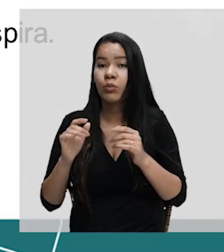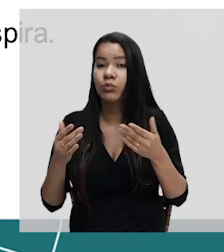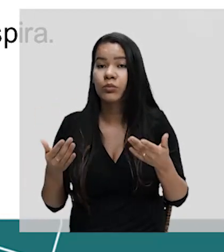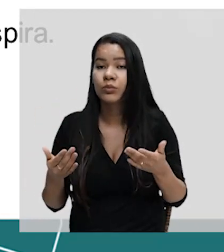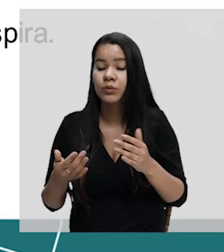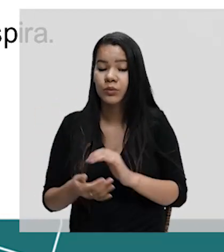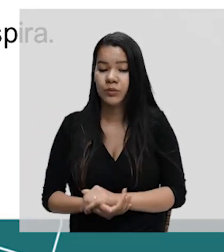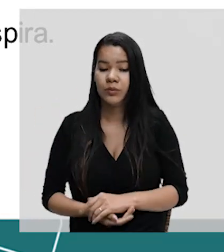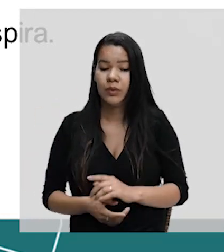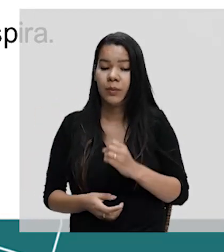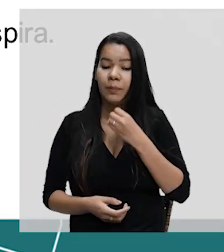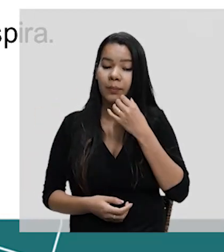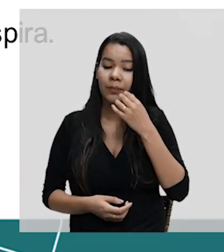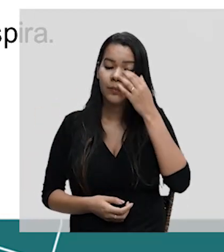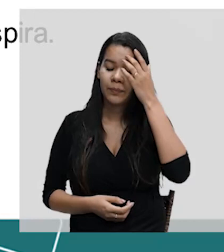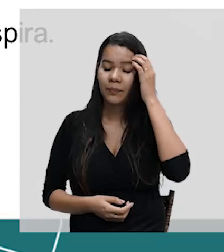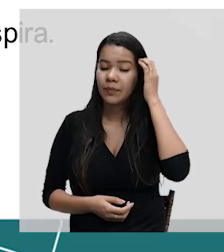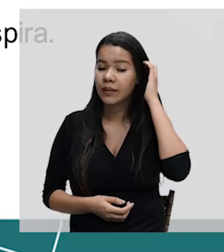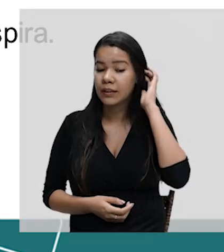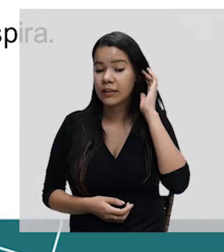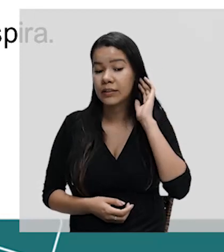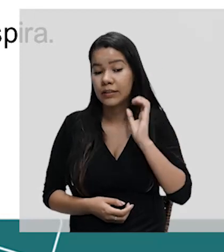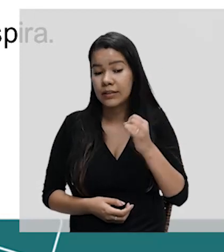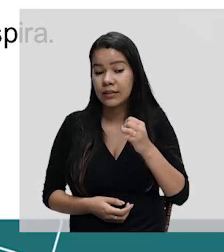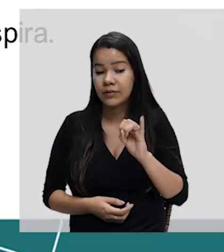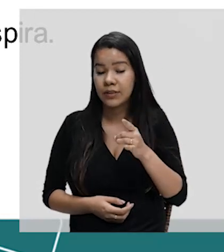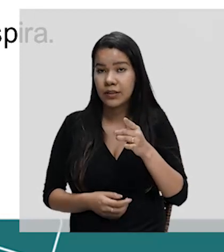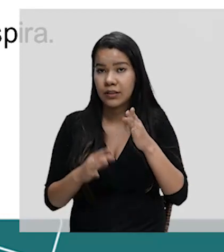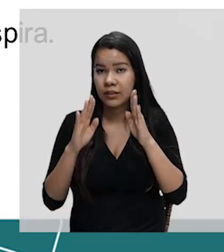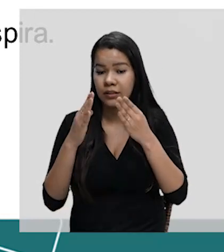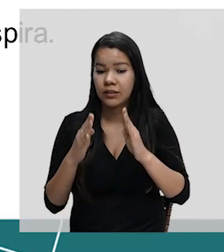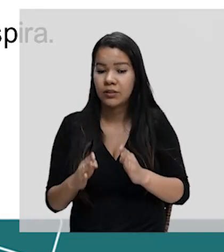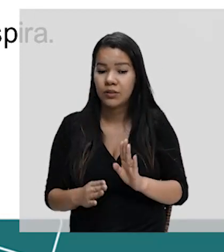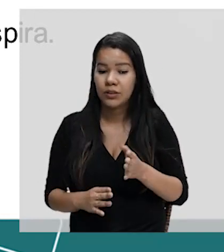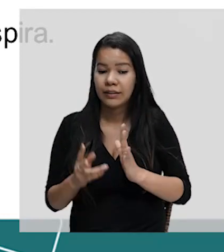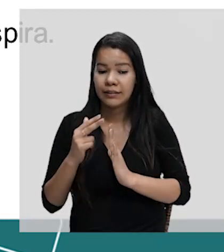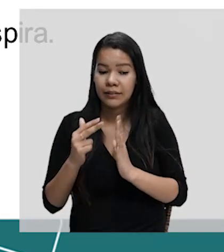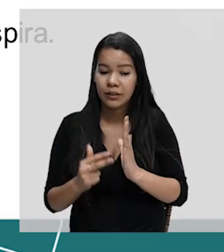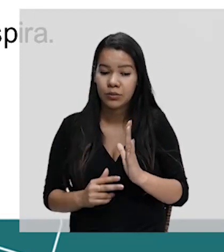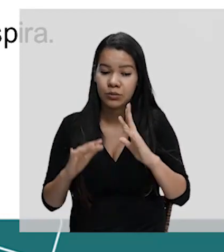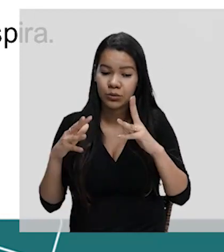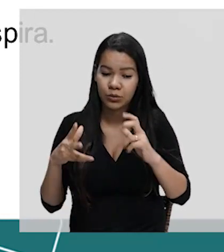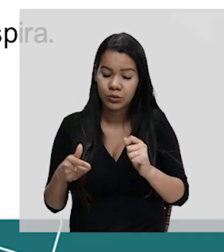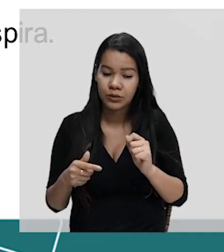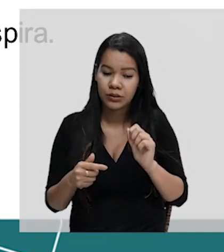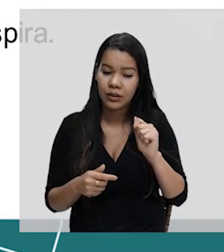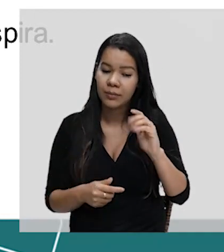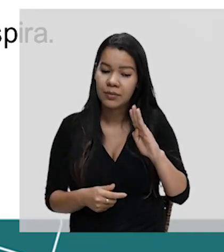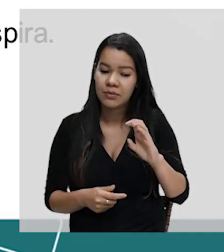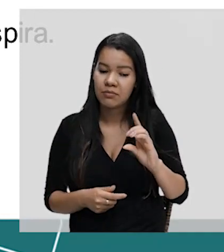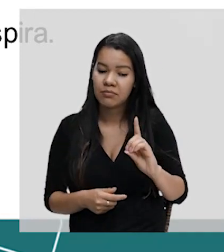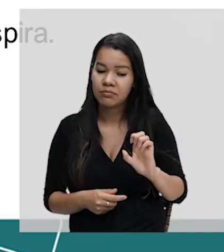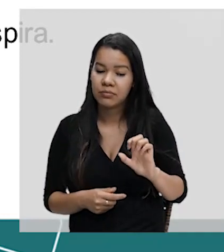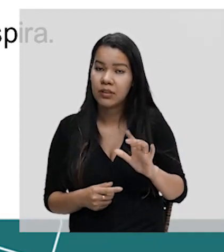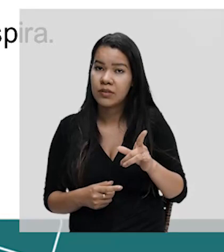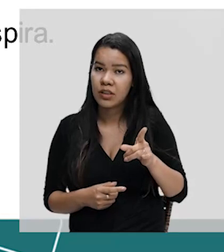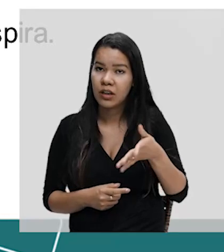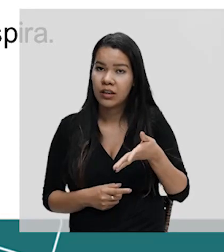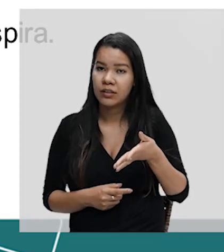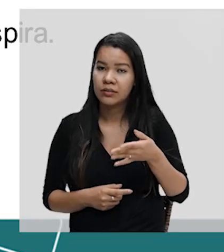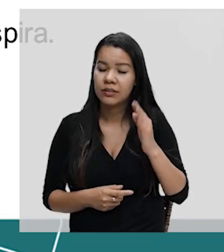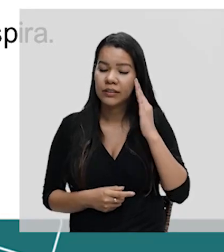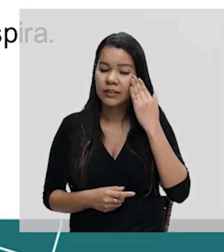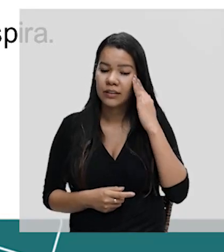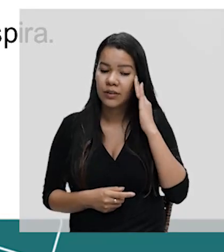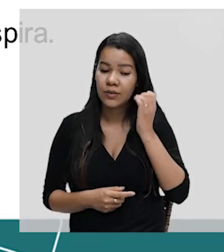as opções. Bom, se você julgou, né, já leu as opções, já julgou aí quem seja verdadeiro,